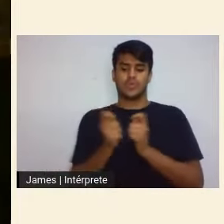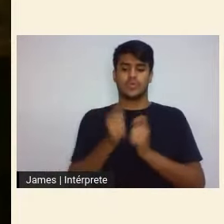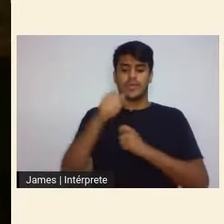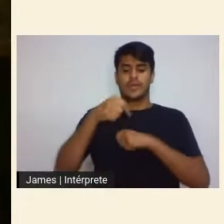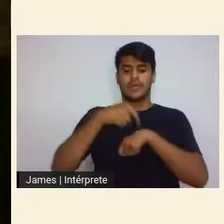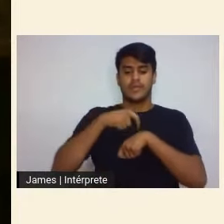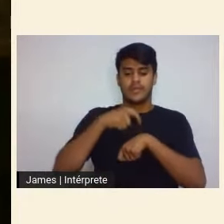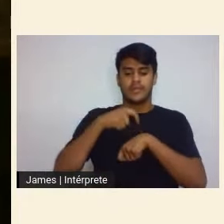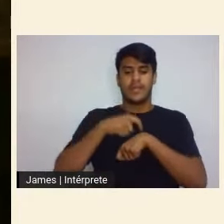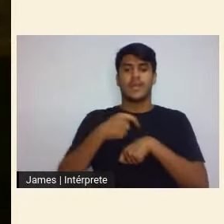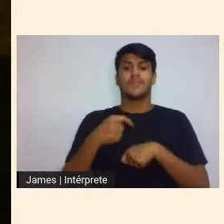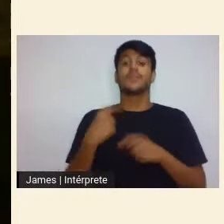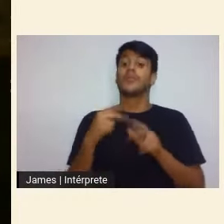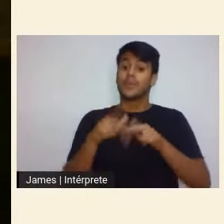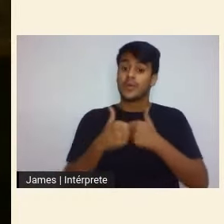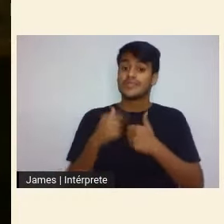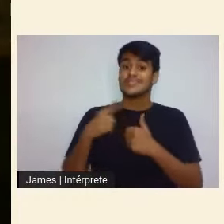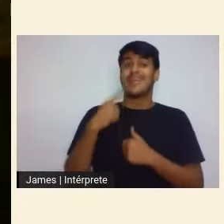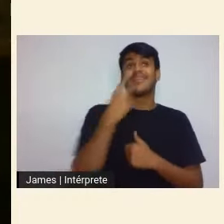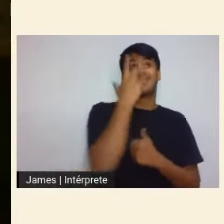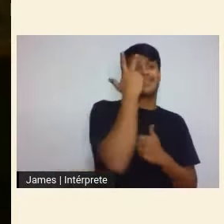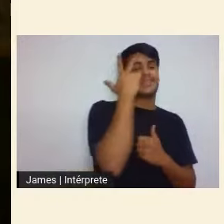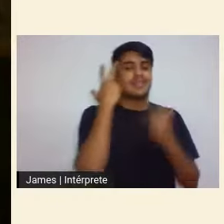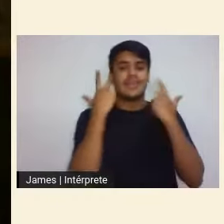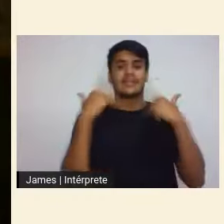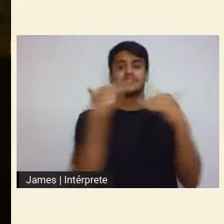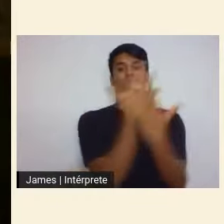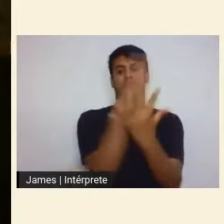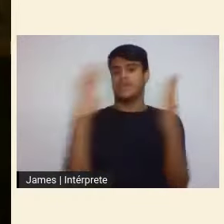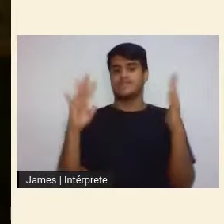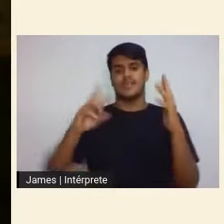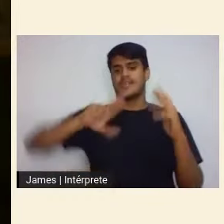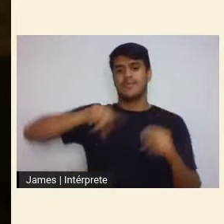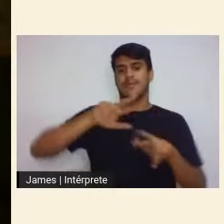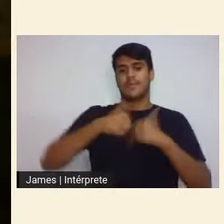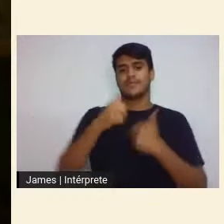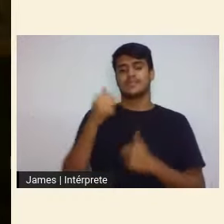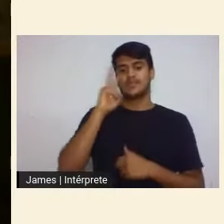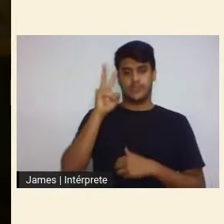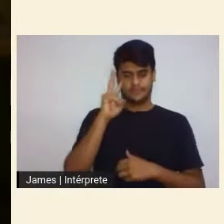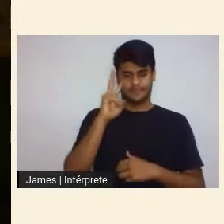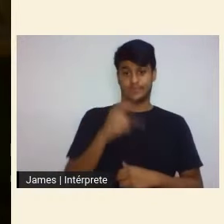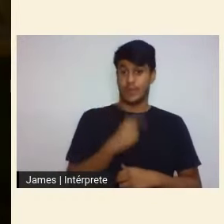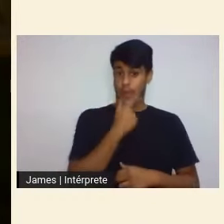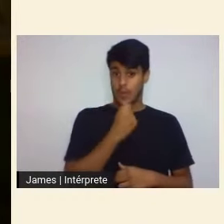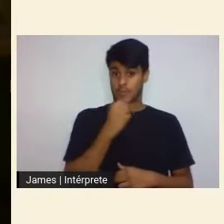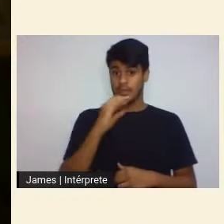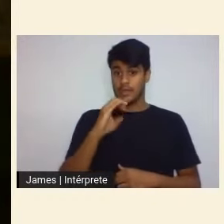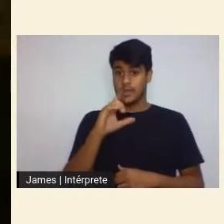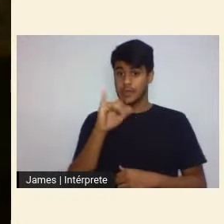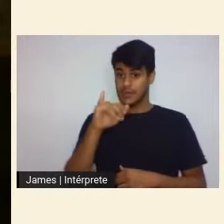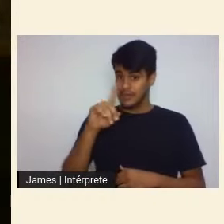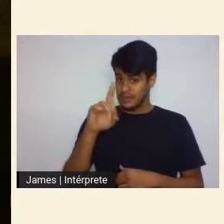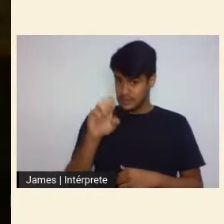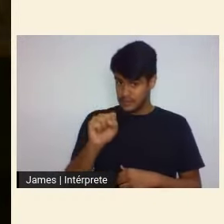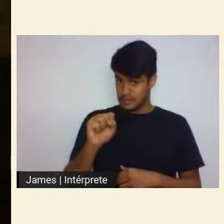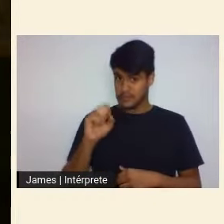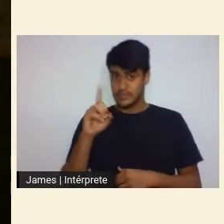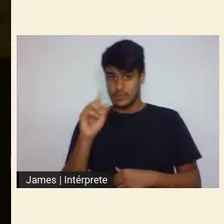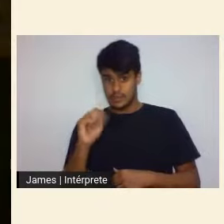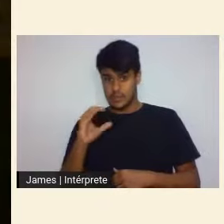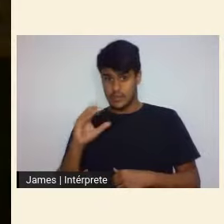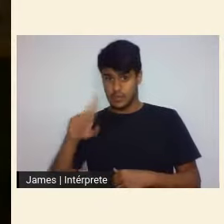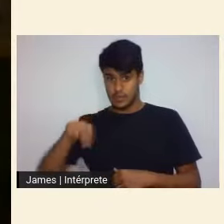pela natureza e não pela história. Foi Euclides da Cunha, um autor paradigmático entre os